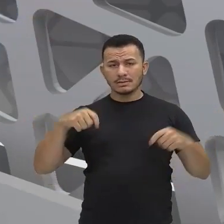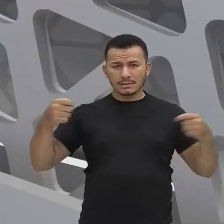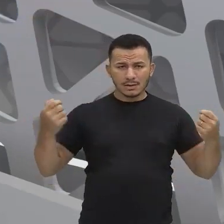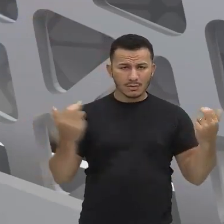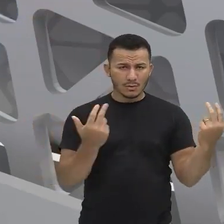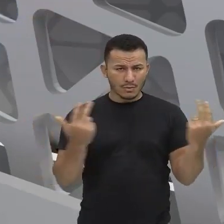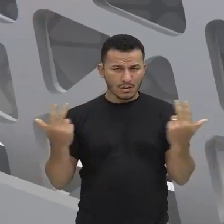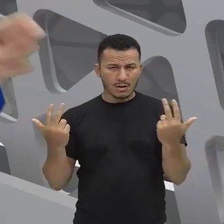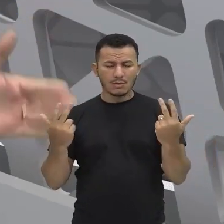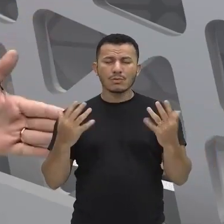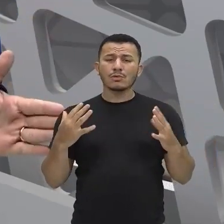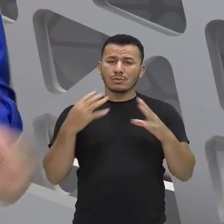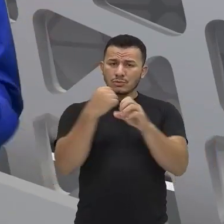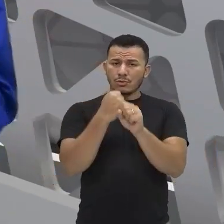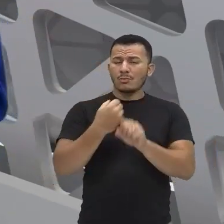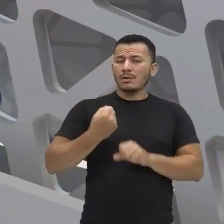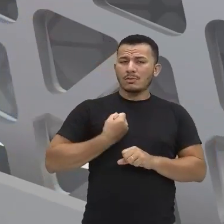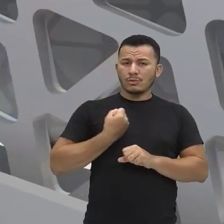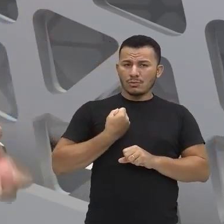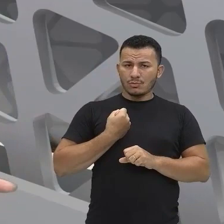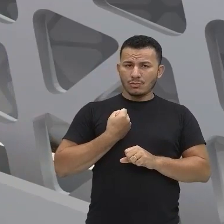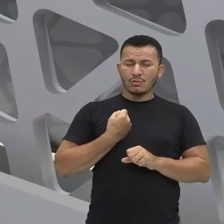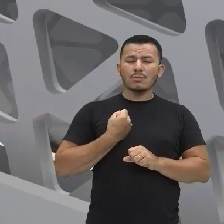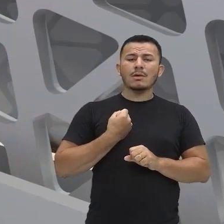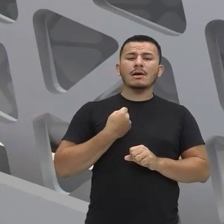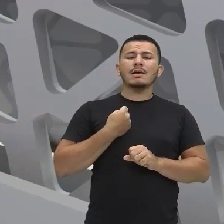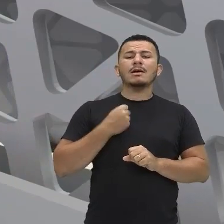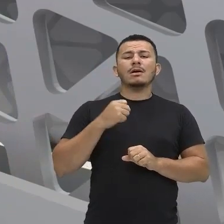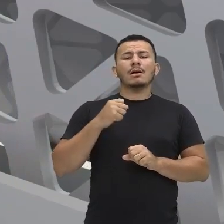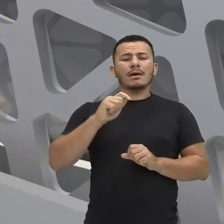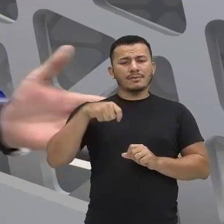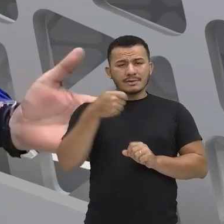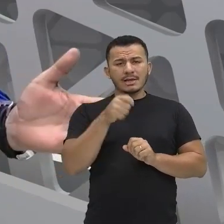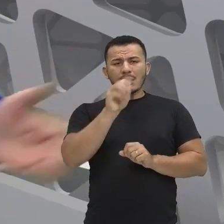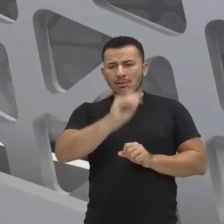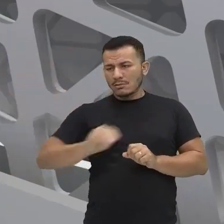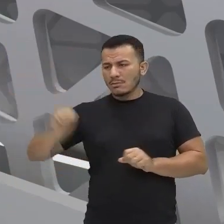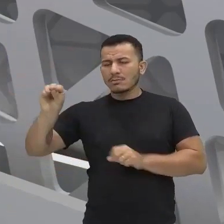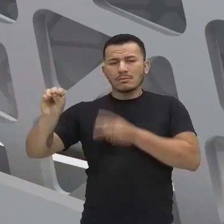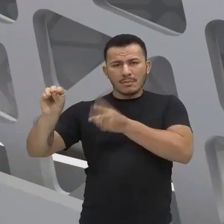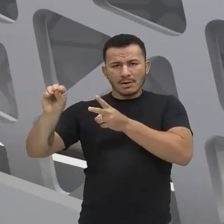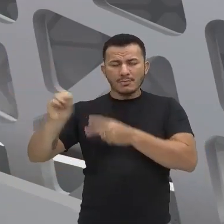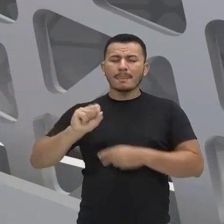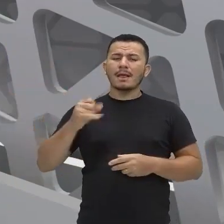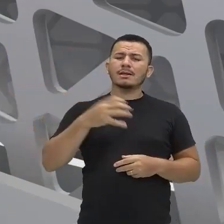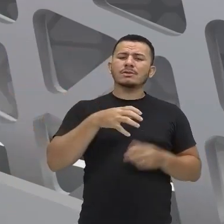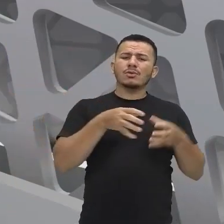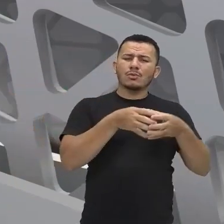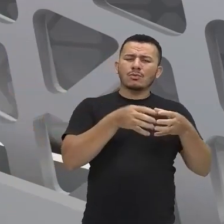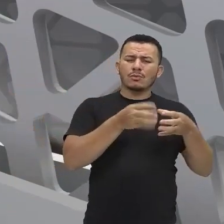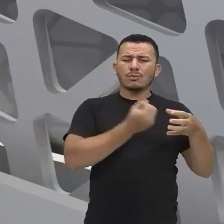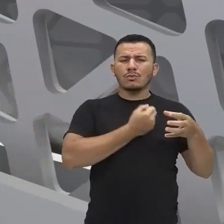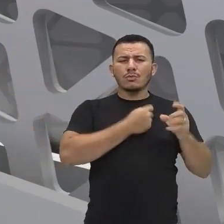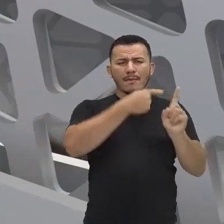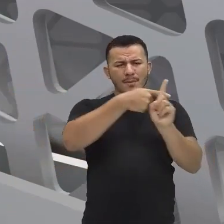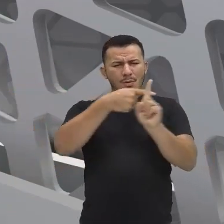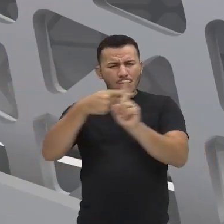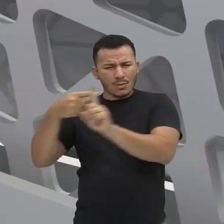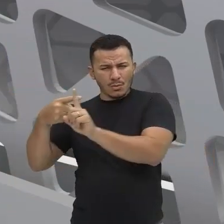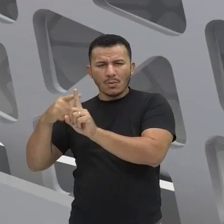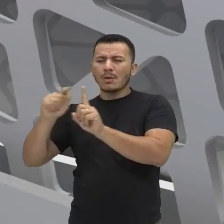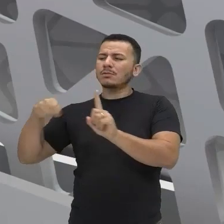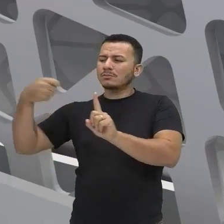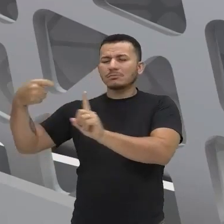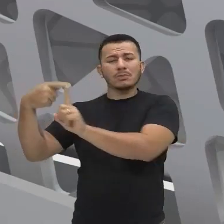sinal, somam-se os números e repete o mesmo sinal. Se toda a turma é positiva, o sinal é positivo. Se toda a